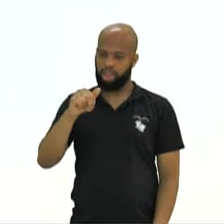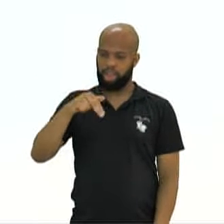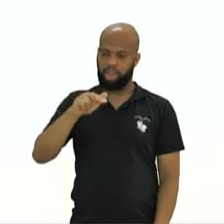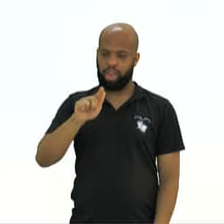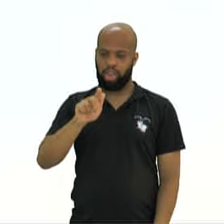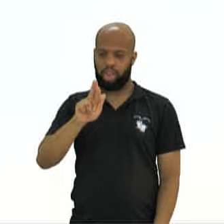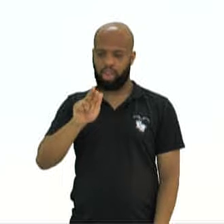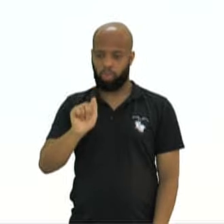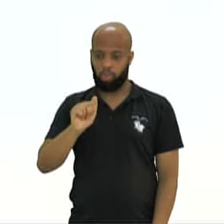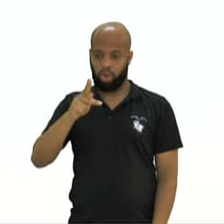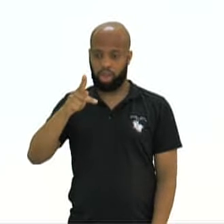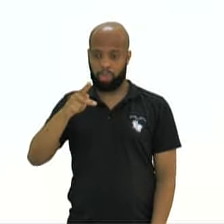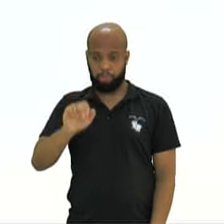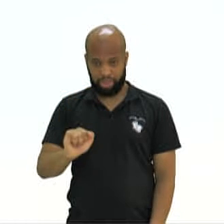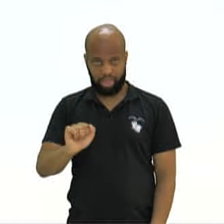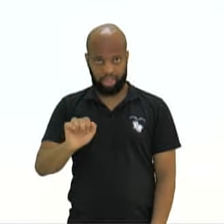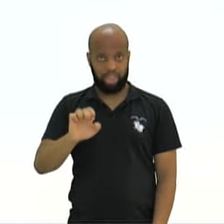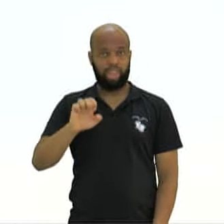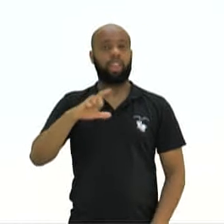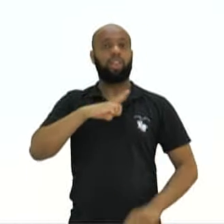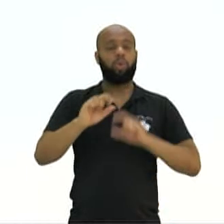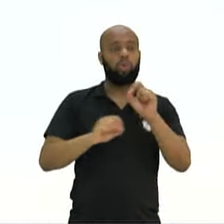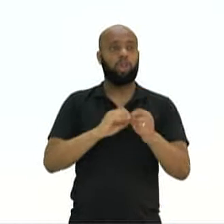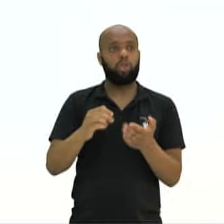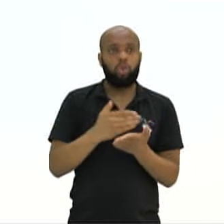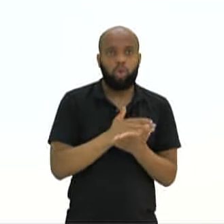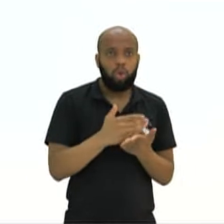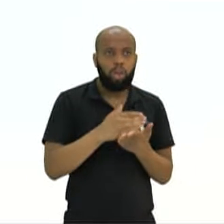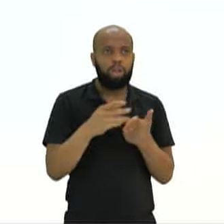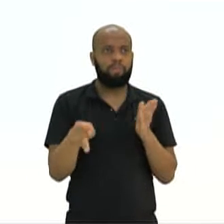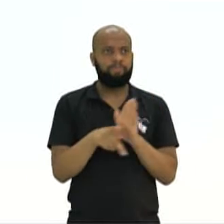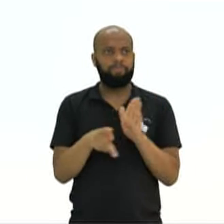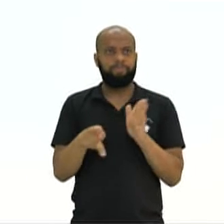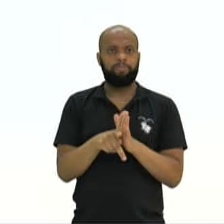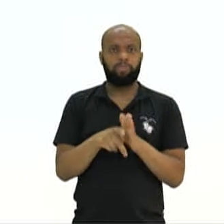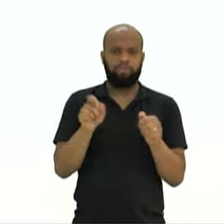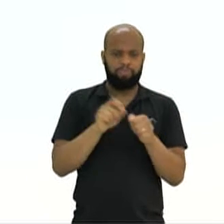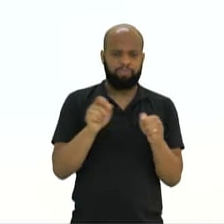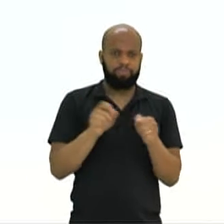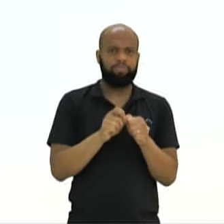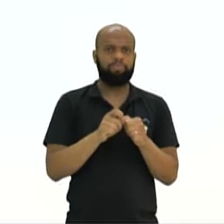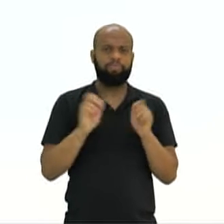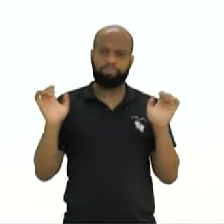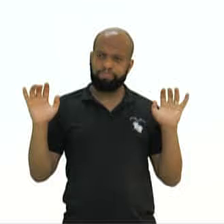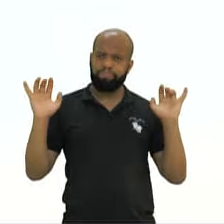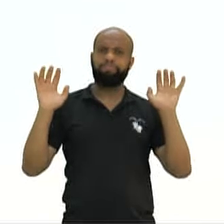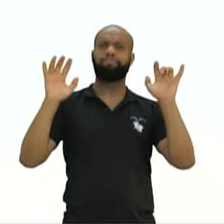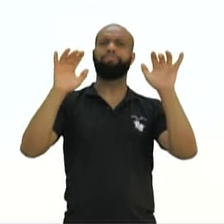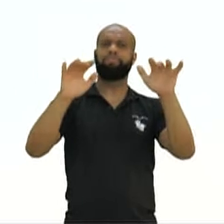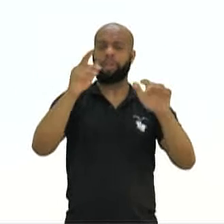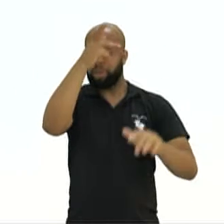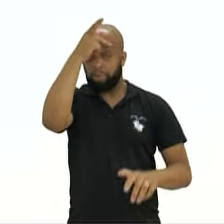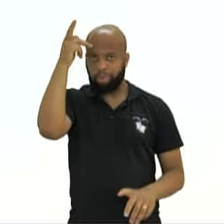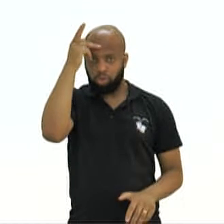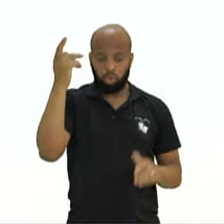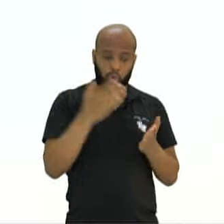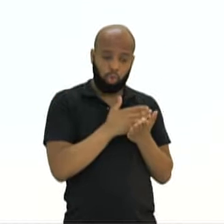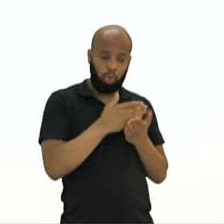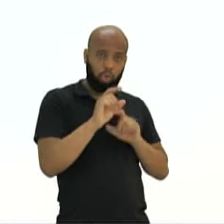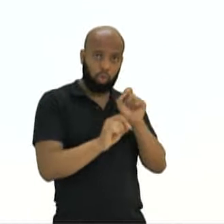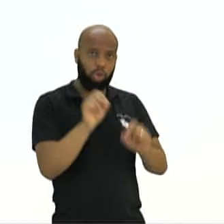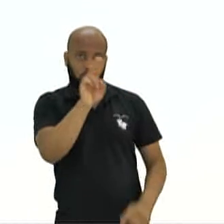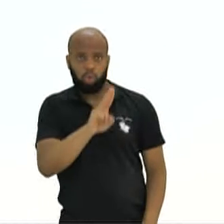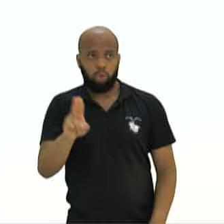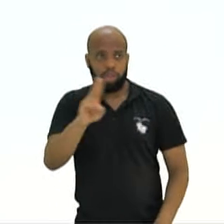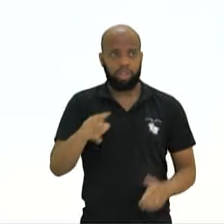Ceará. No início da colonização, a força das máquinas de moer não eram mecânicas. Né? As moendas, essas máquinas de moer, ou se utilizava